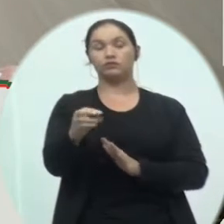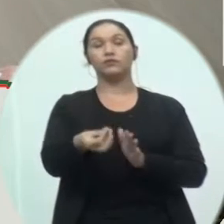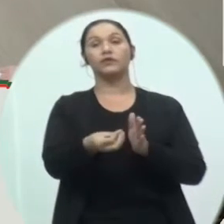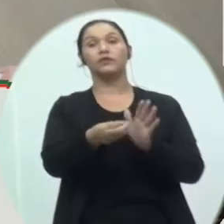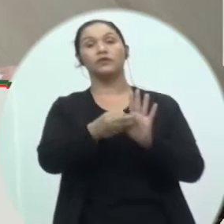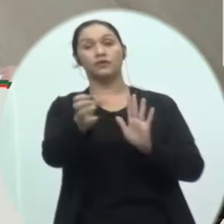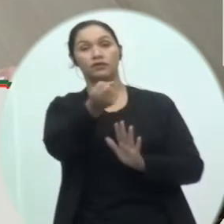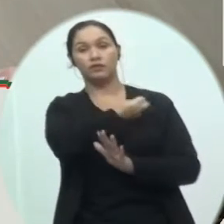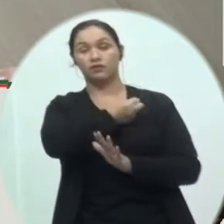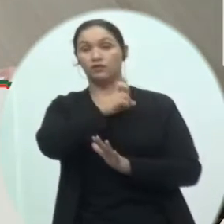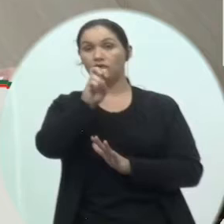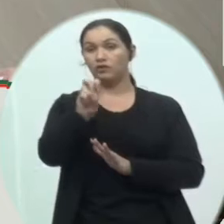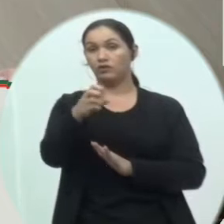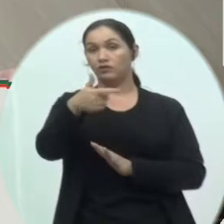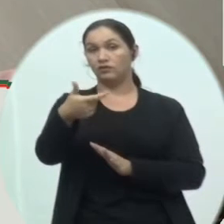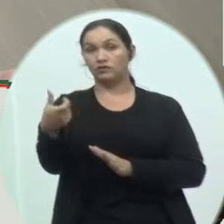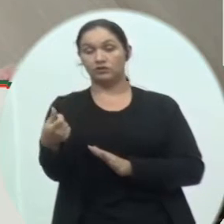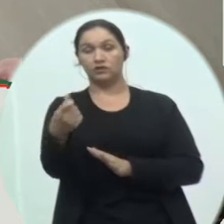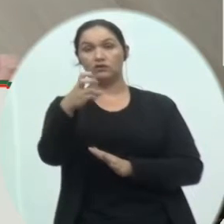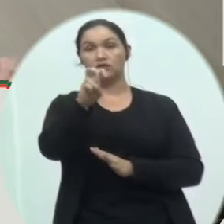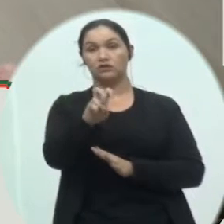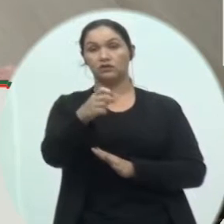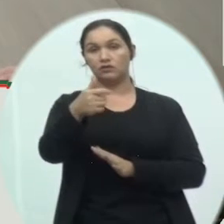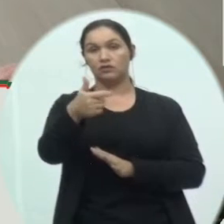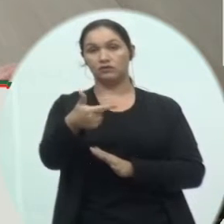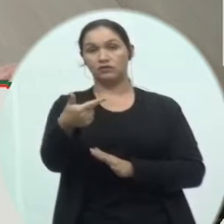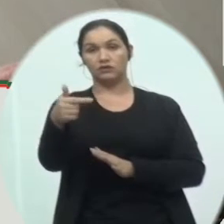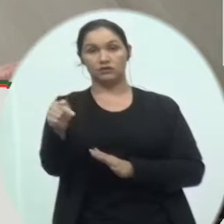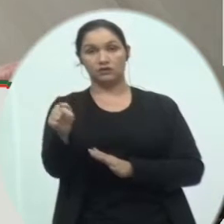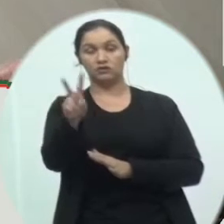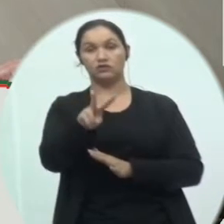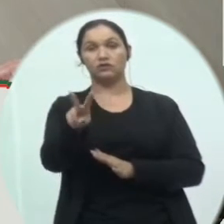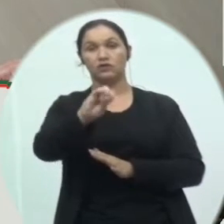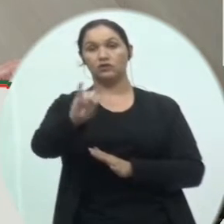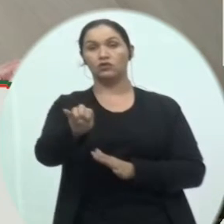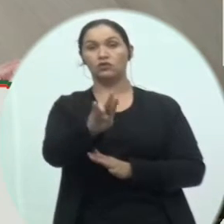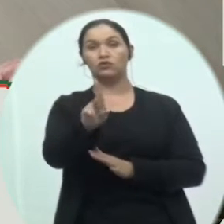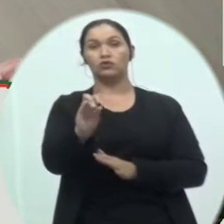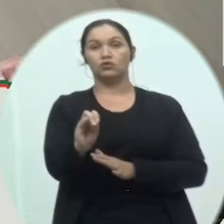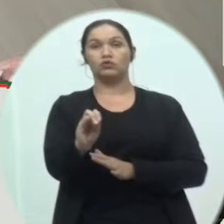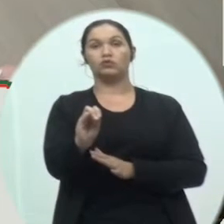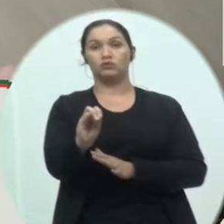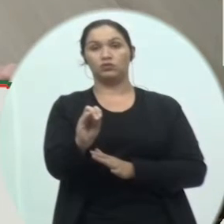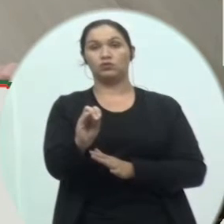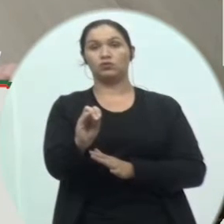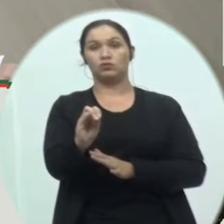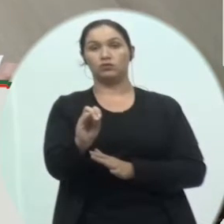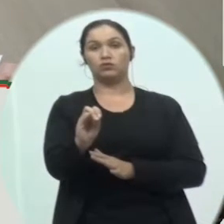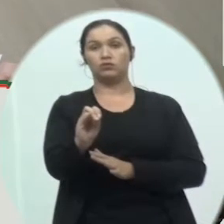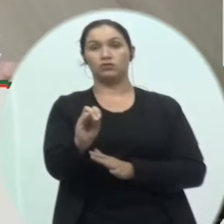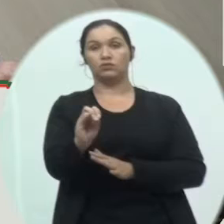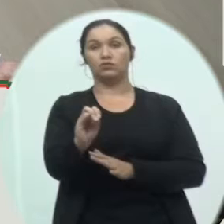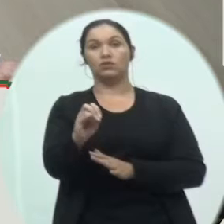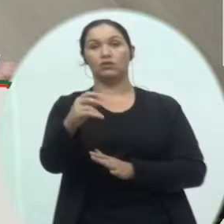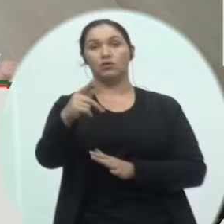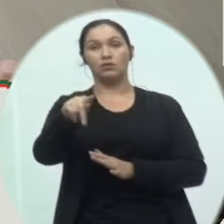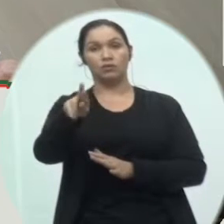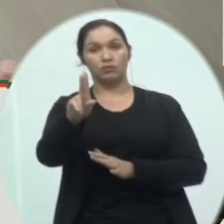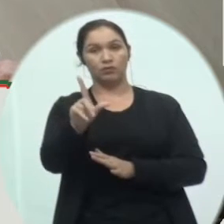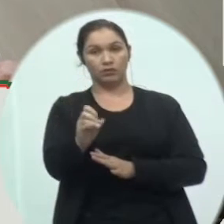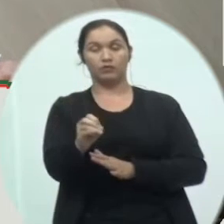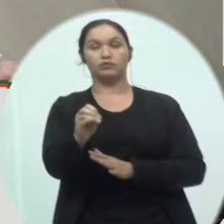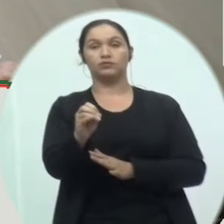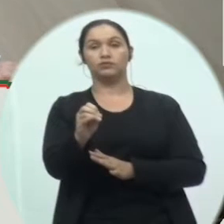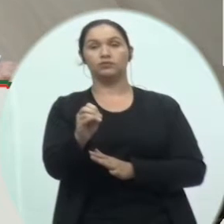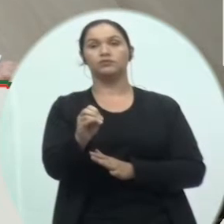Indicações números 526 e 527-2019, de autoria do vereador Júlio José Paulo Ferrarese. Indicação